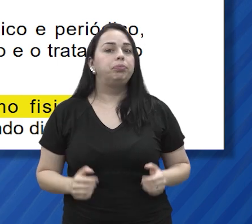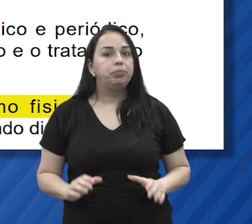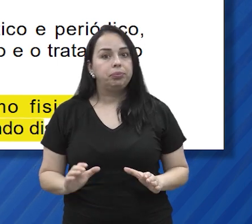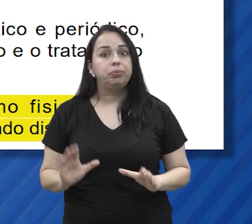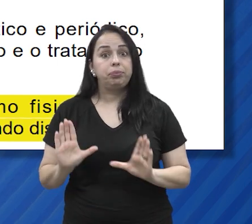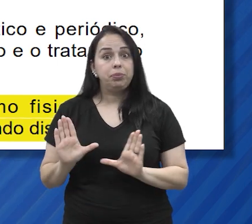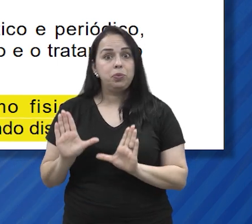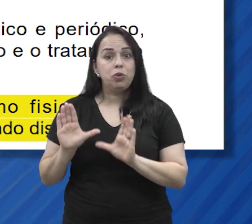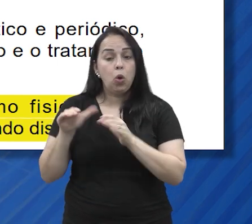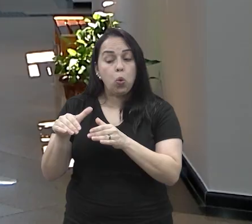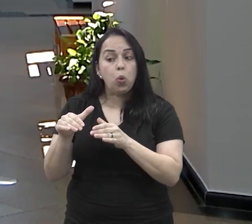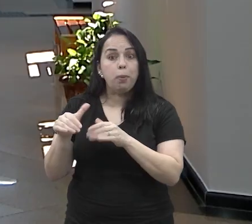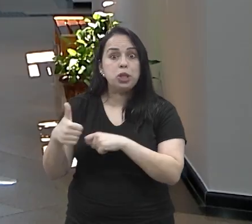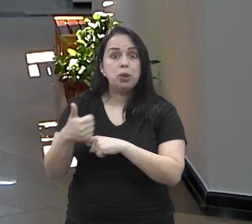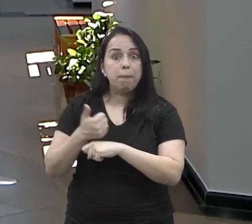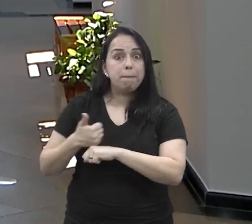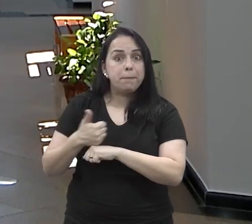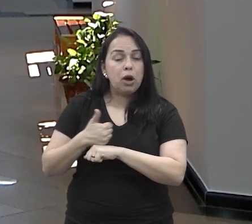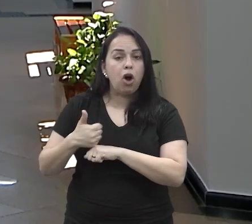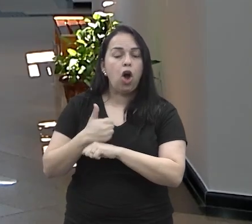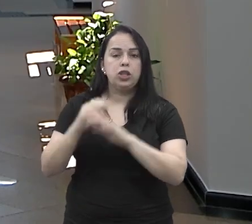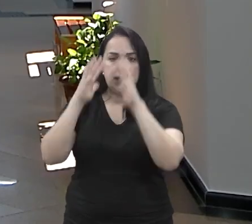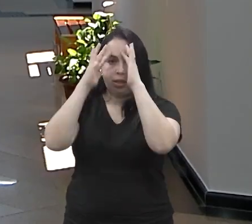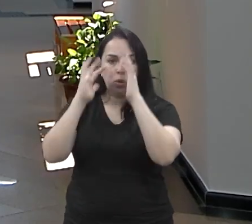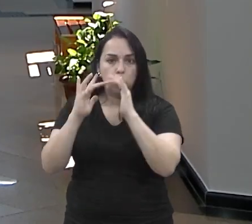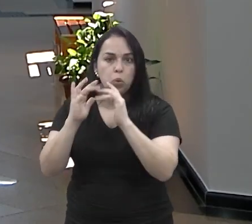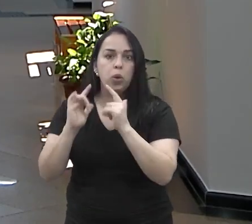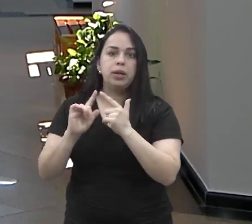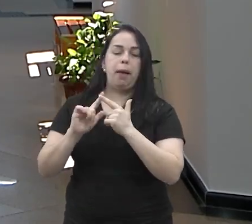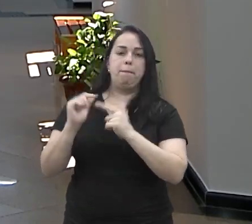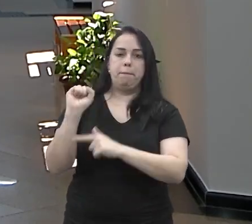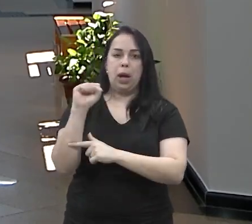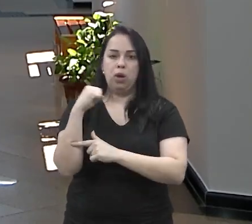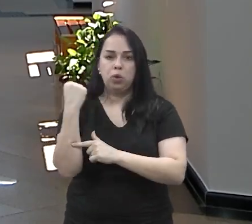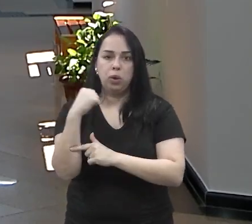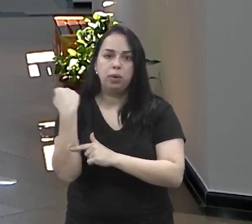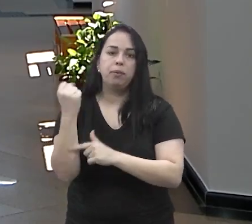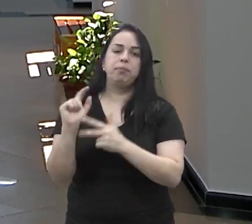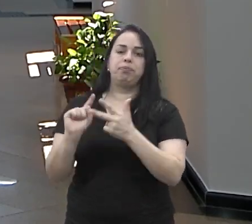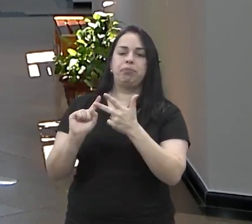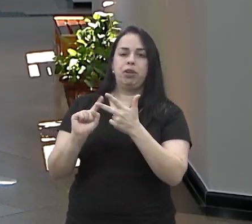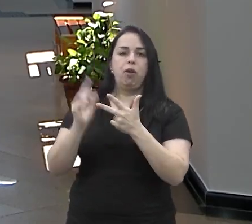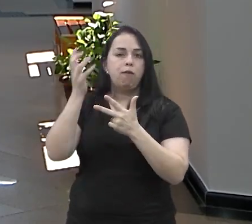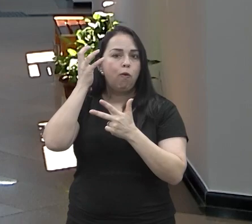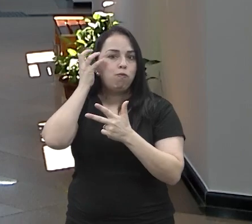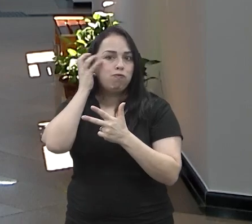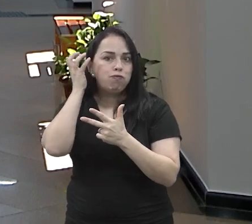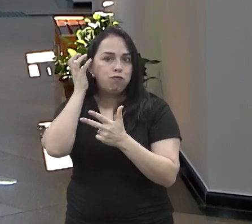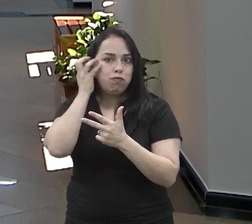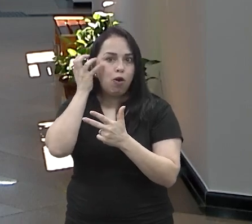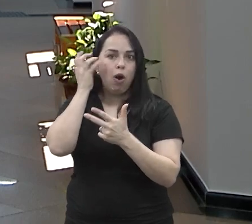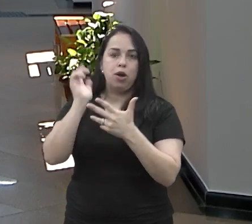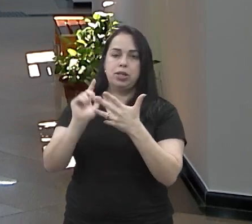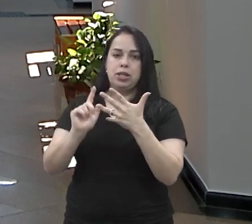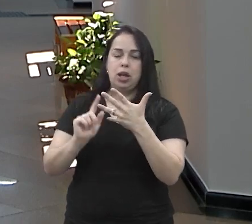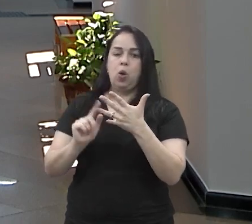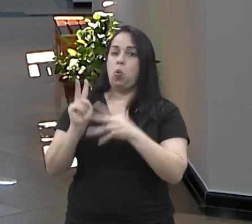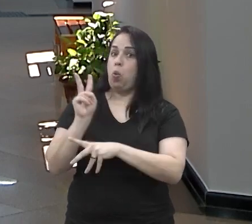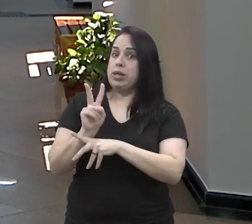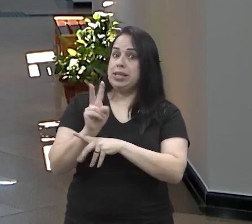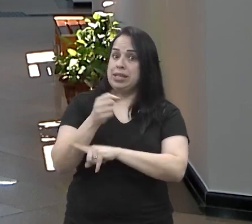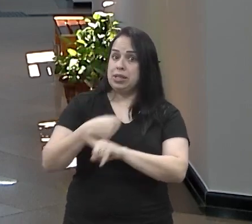e fonoaudiologia. Esse grupo de profissionais, com neurologista, com fisioterapeuta,